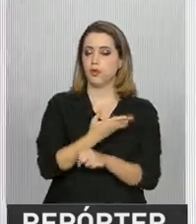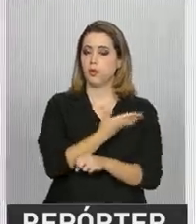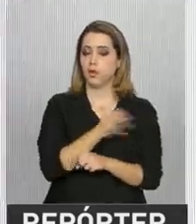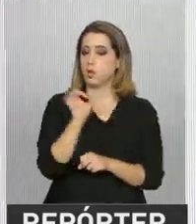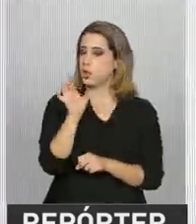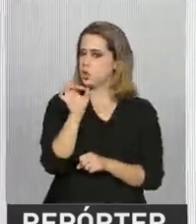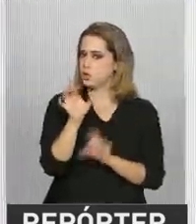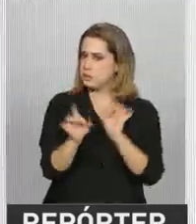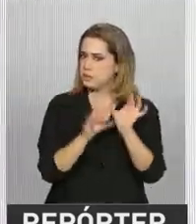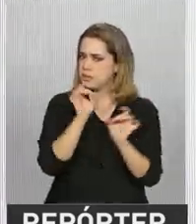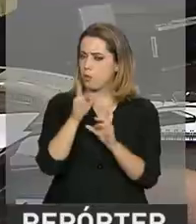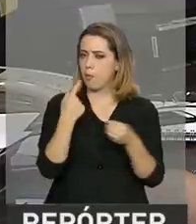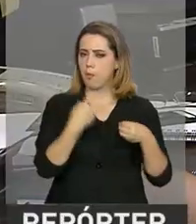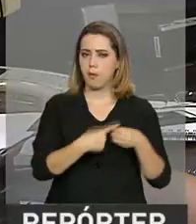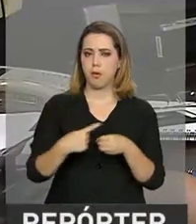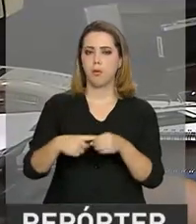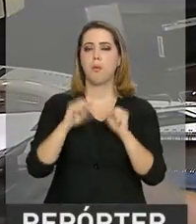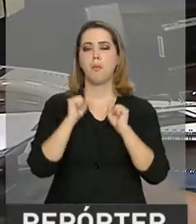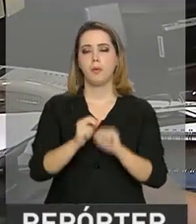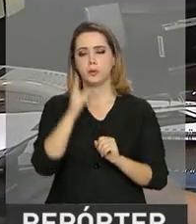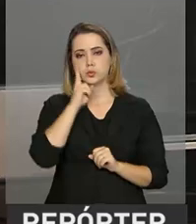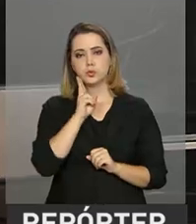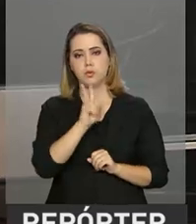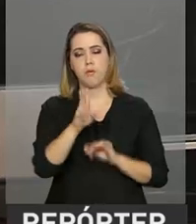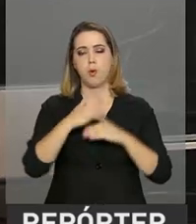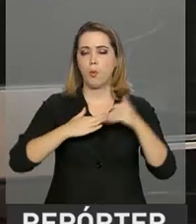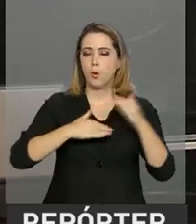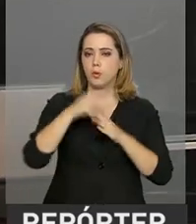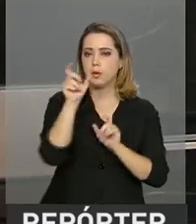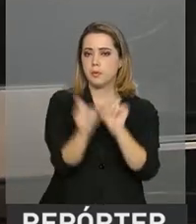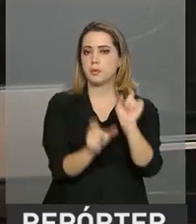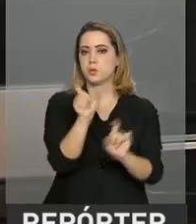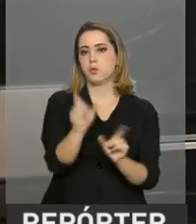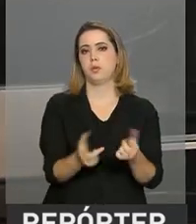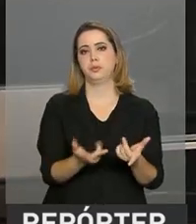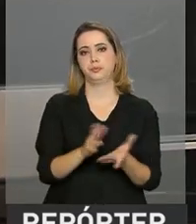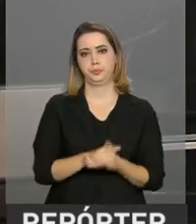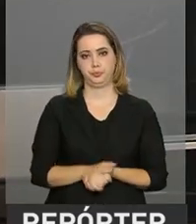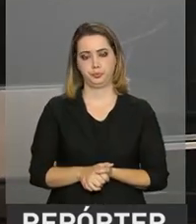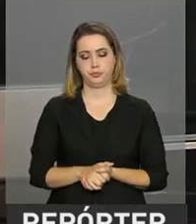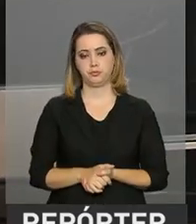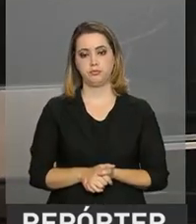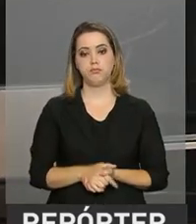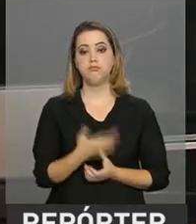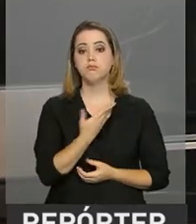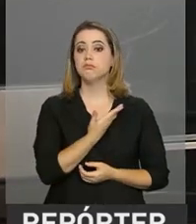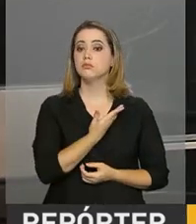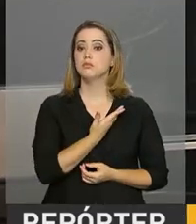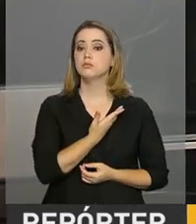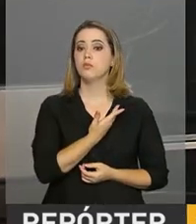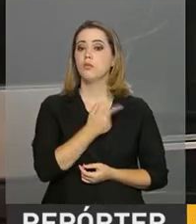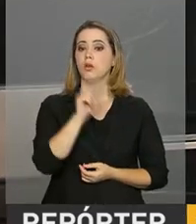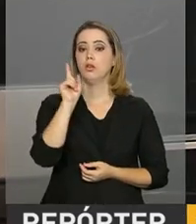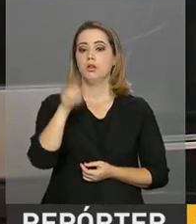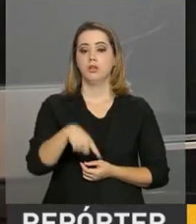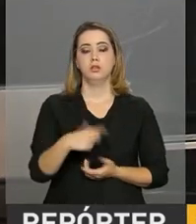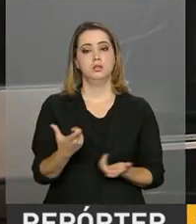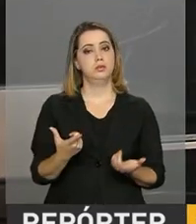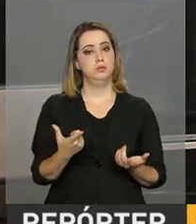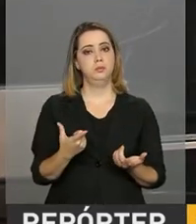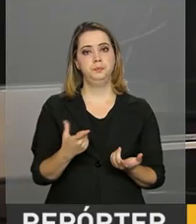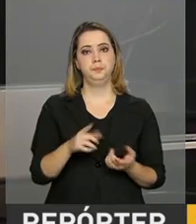municípios está aberto a qualquer cidadão uma ferramenta online ele funciona qualquer Browser da